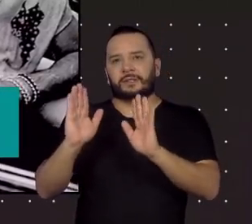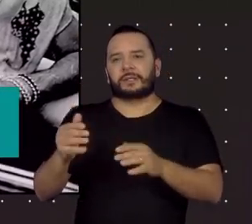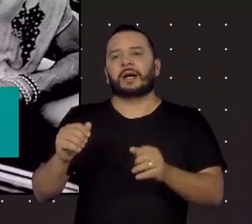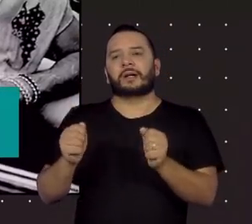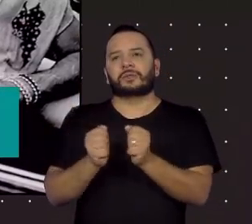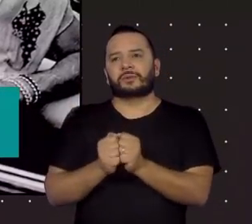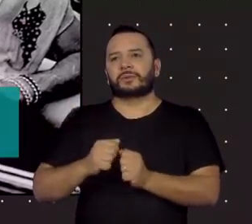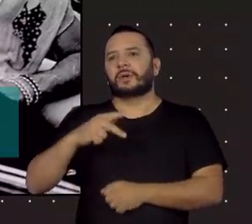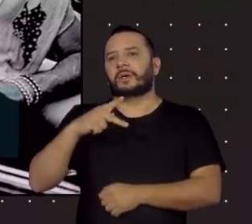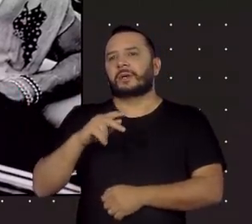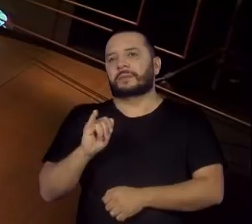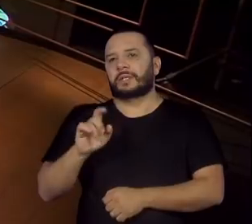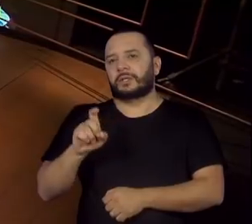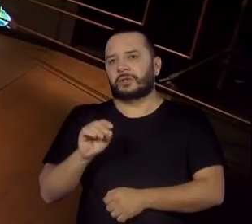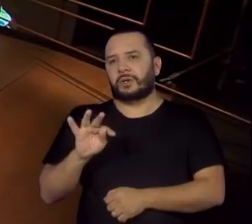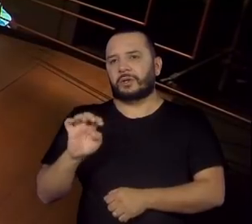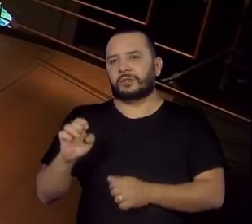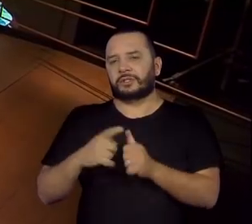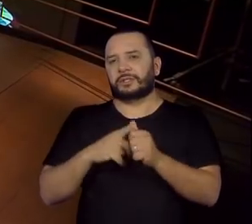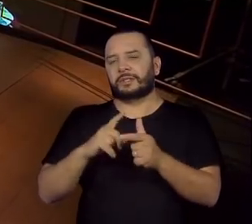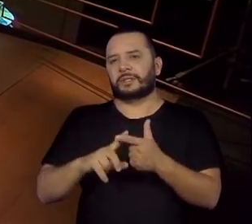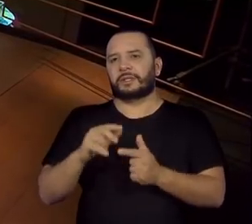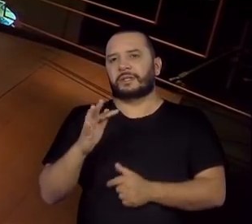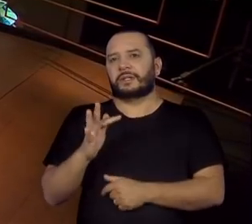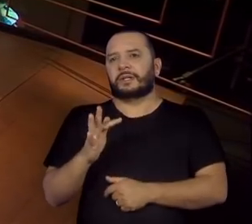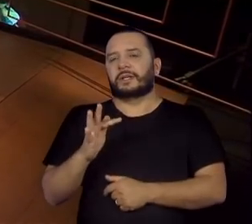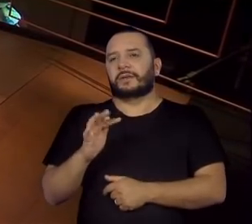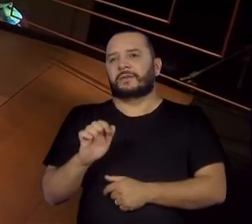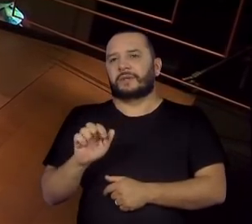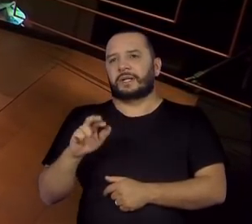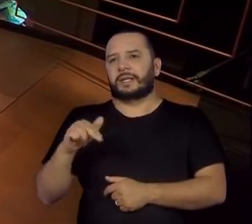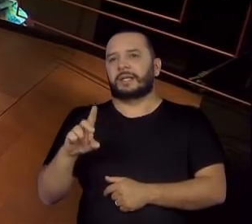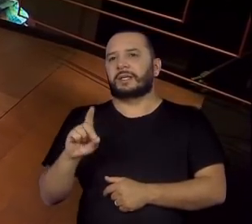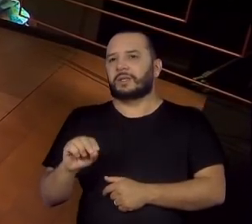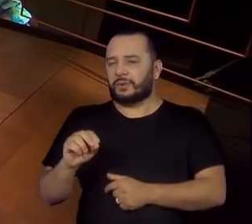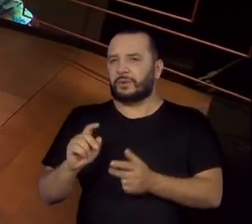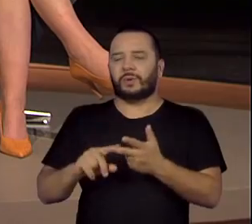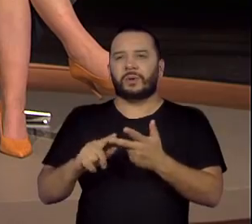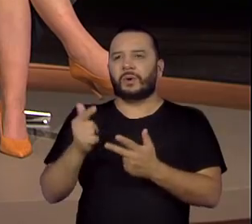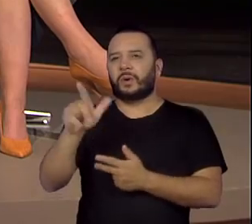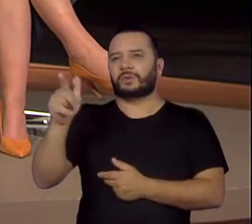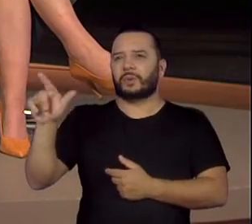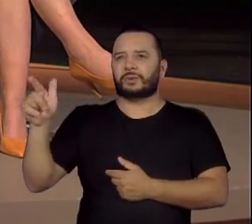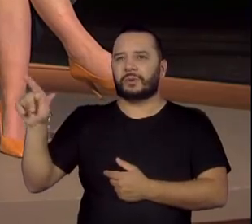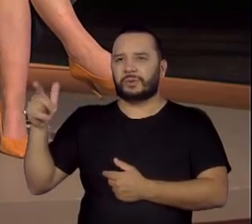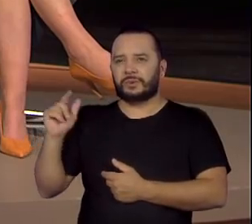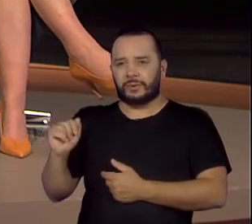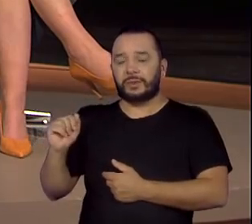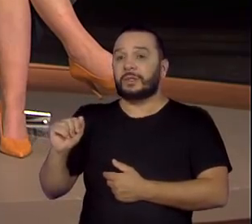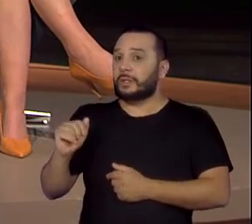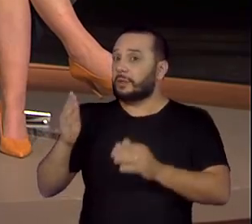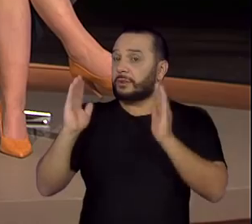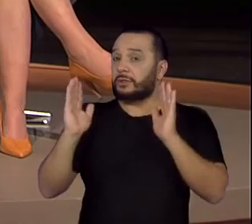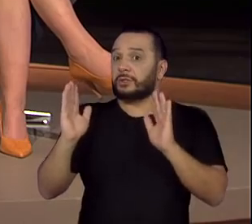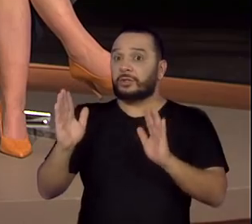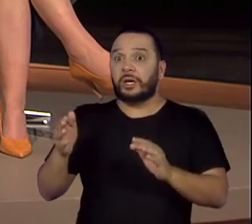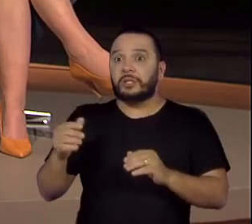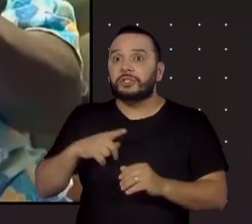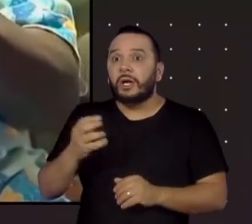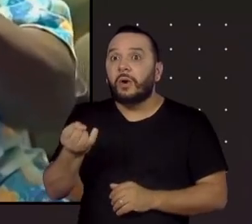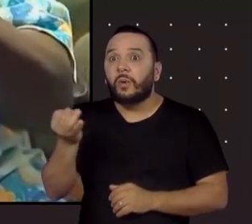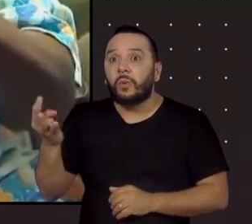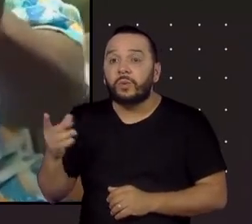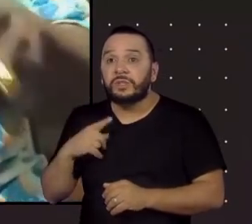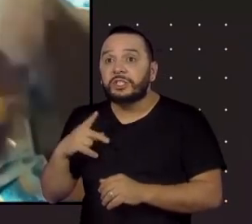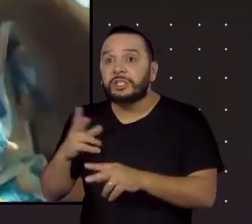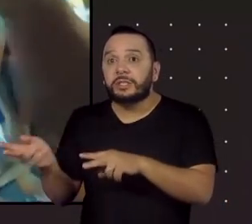Pichote, o Fernando, né? E outros meninos, inclusive alguns que tinham saído da FEBEM.